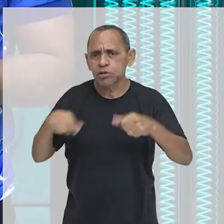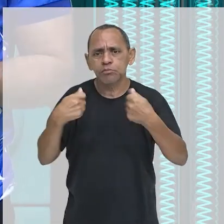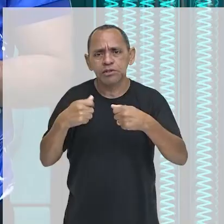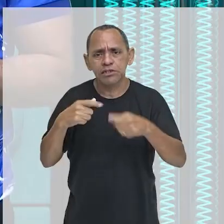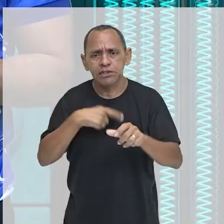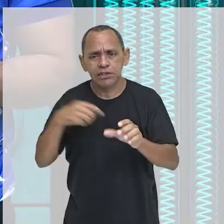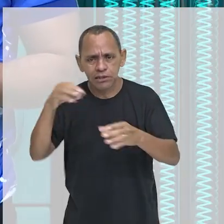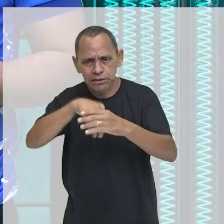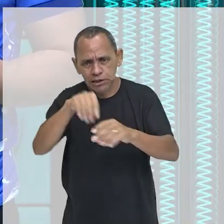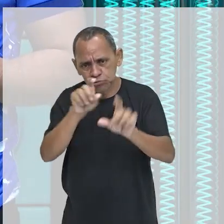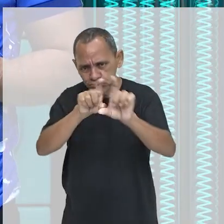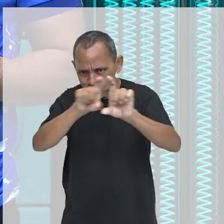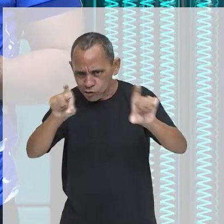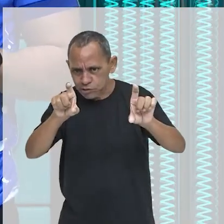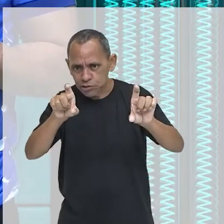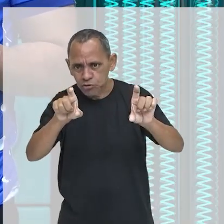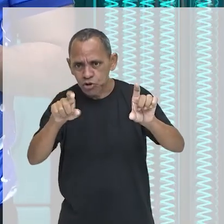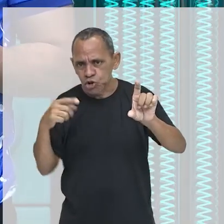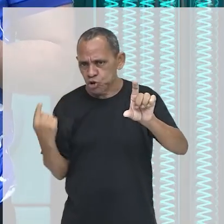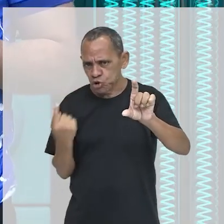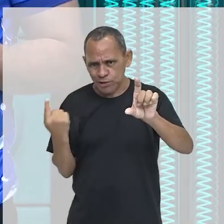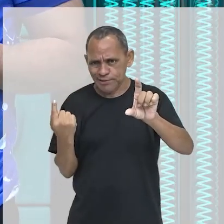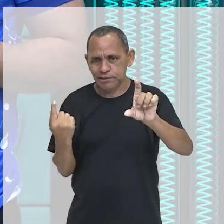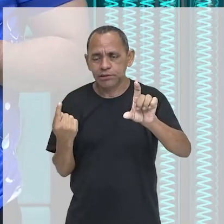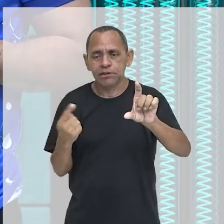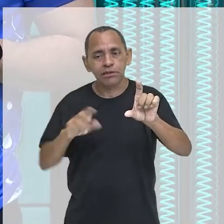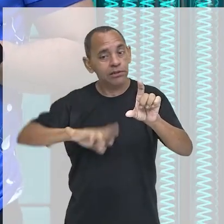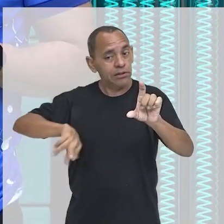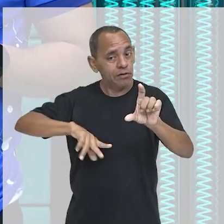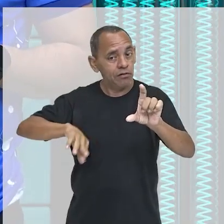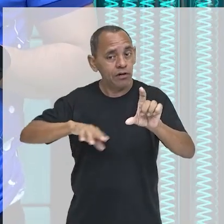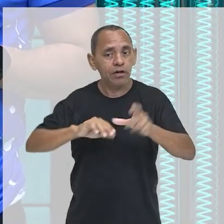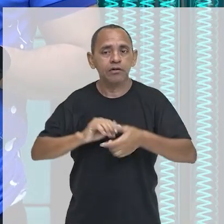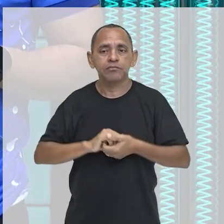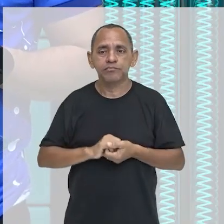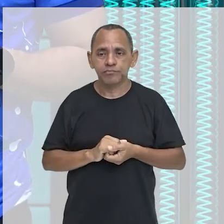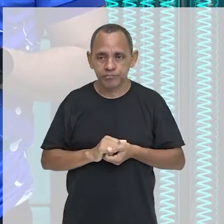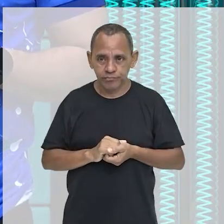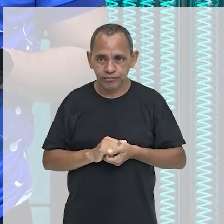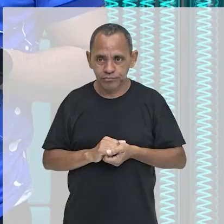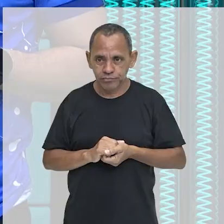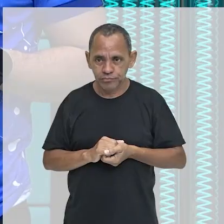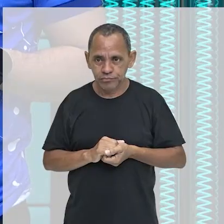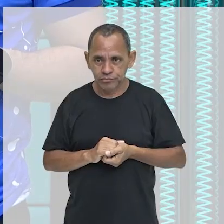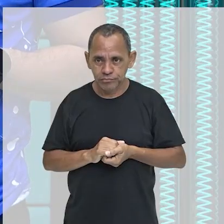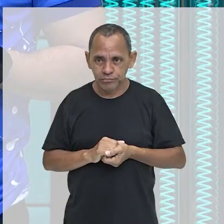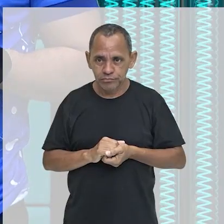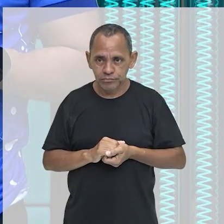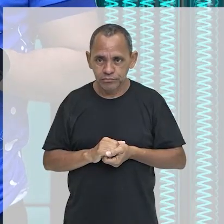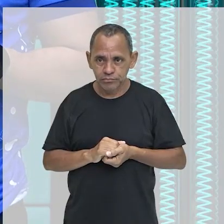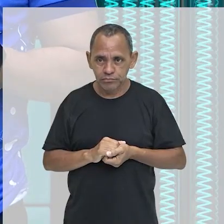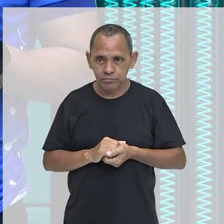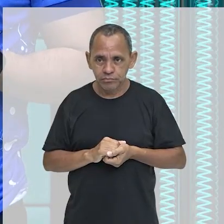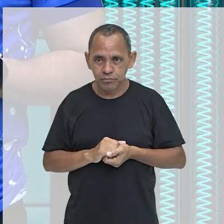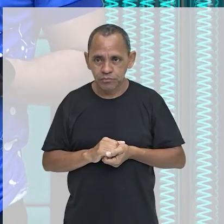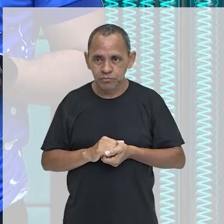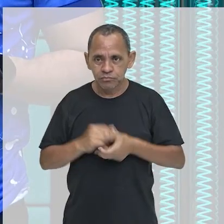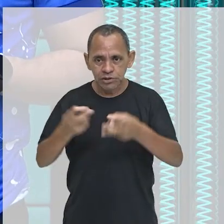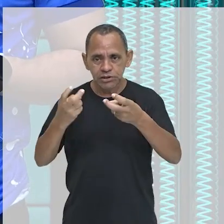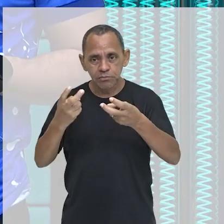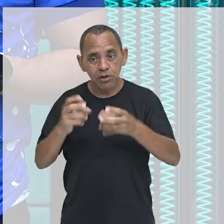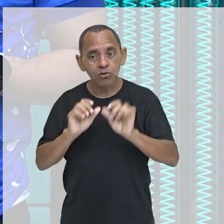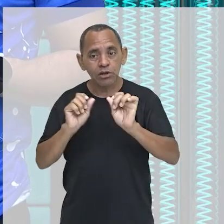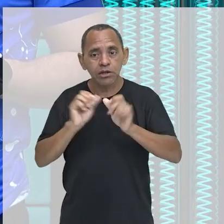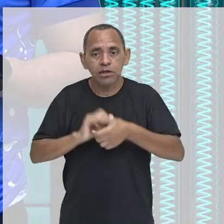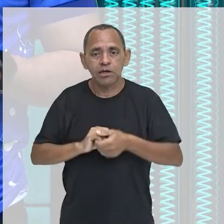ela não está sozinha. Ela é um período ali composto. She was late. Olha só a nossa palavra aqui que está